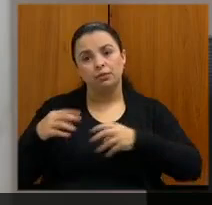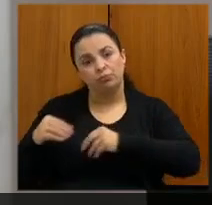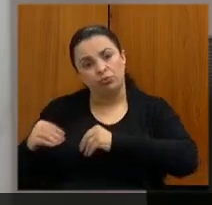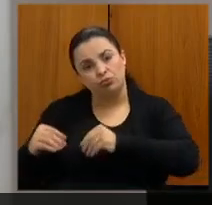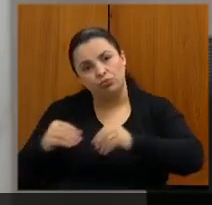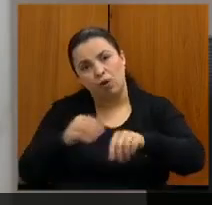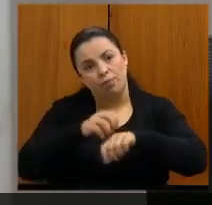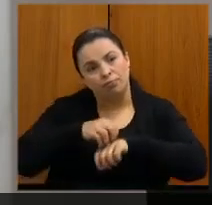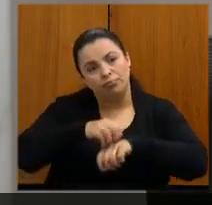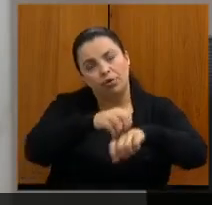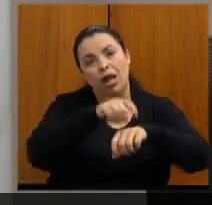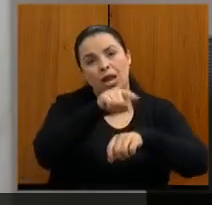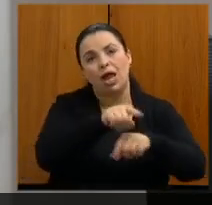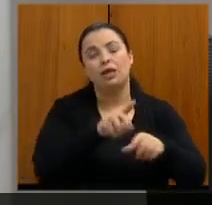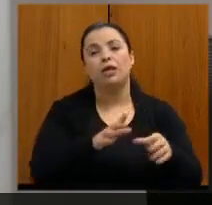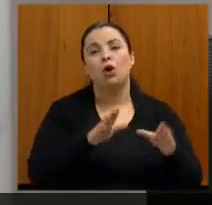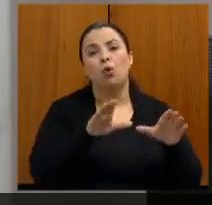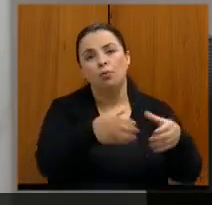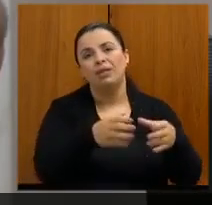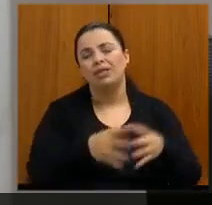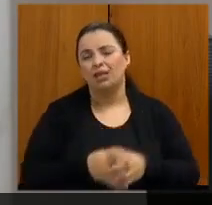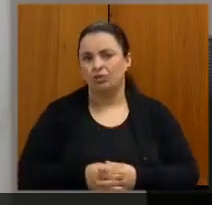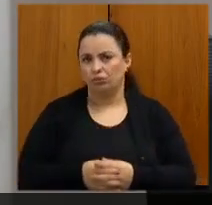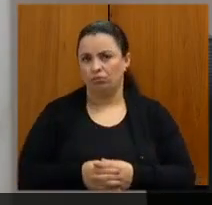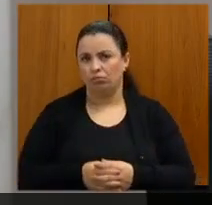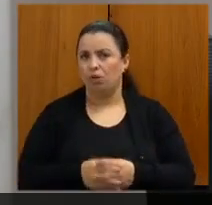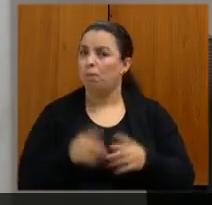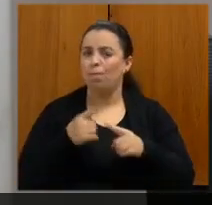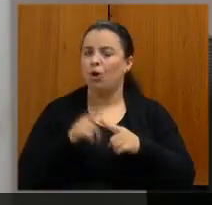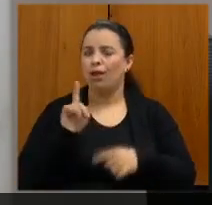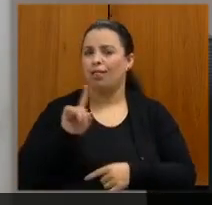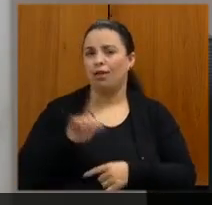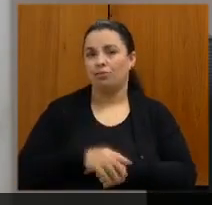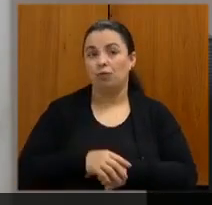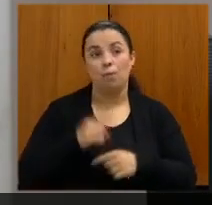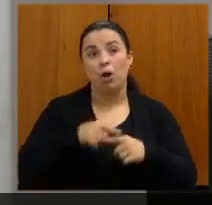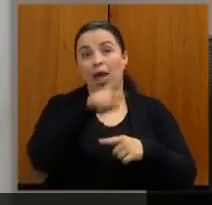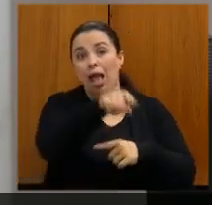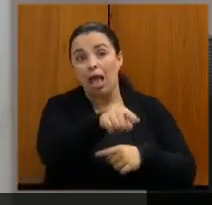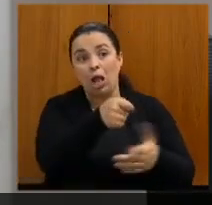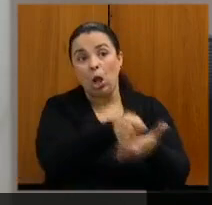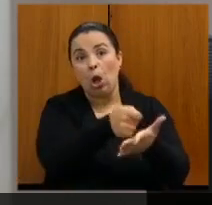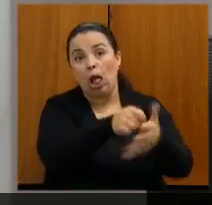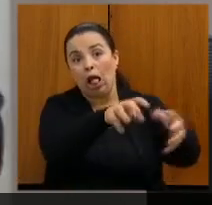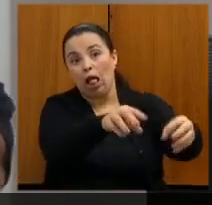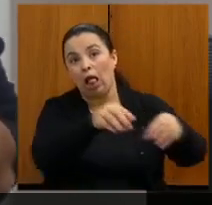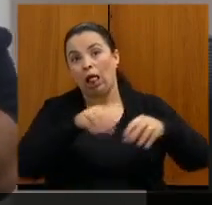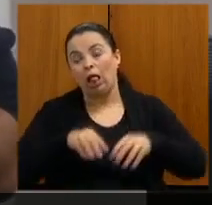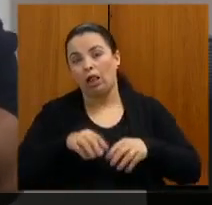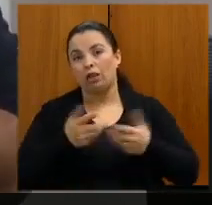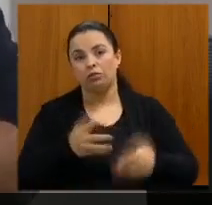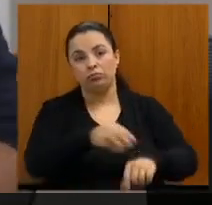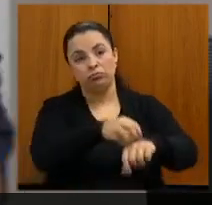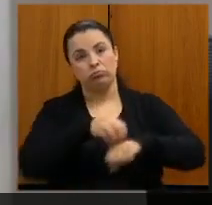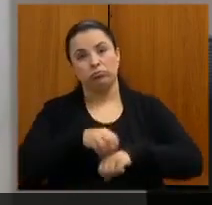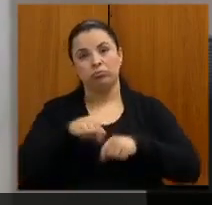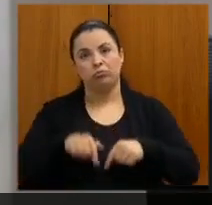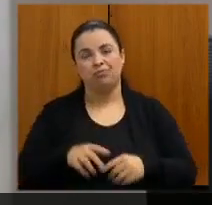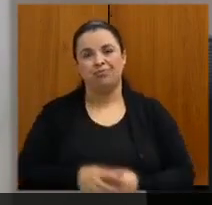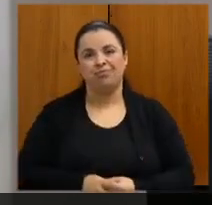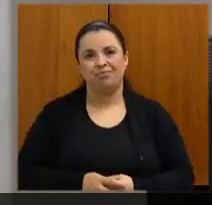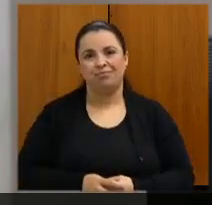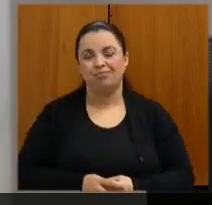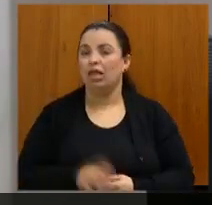não faz isso o que é que a comunidade que tem que se deslocar não não que a mesa também